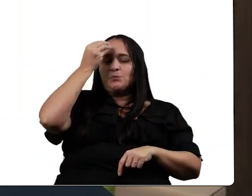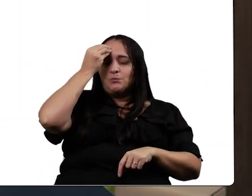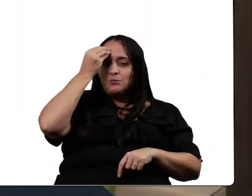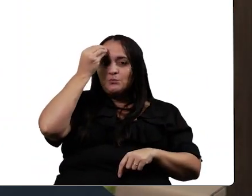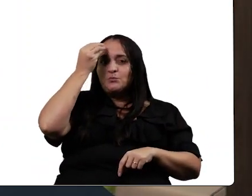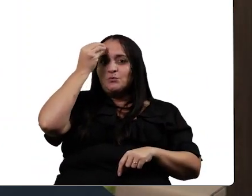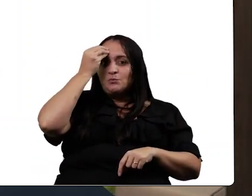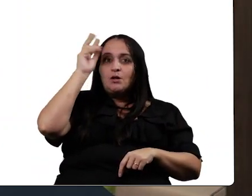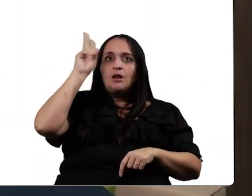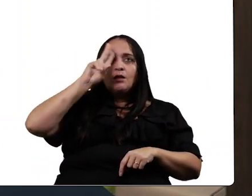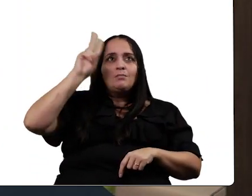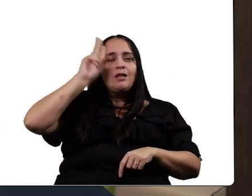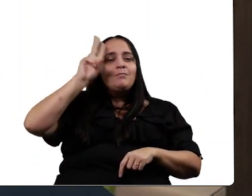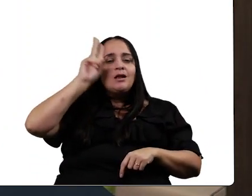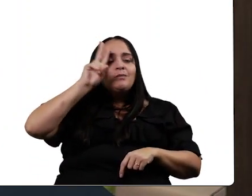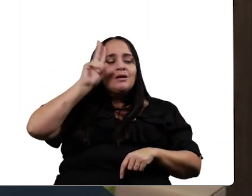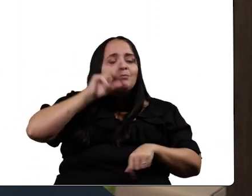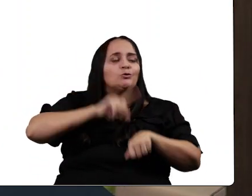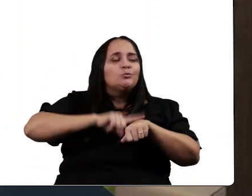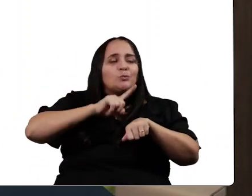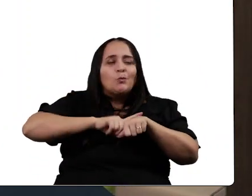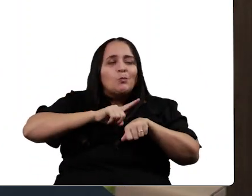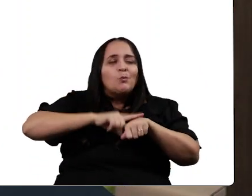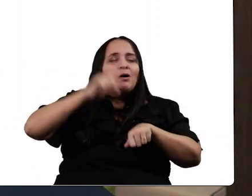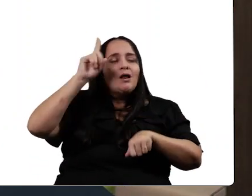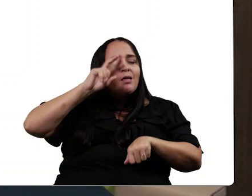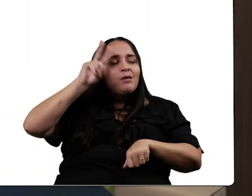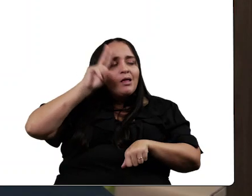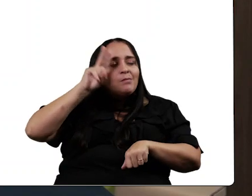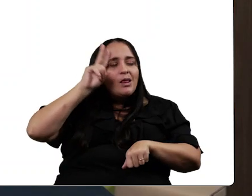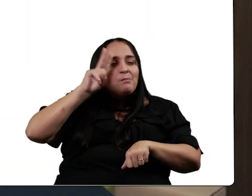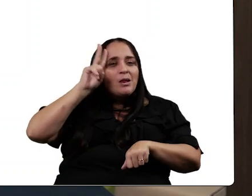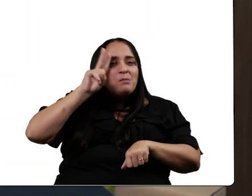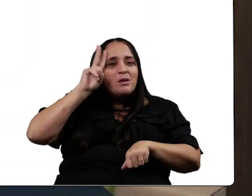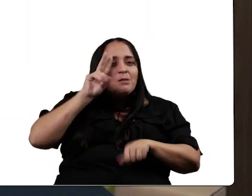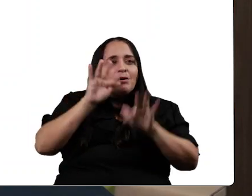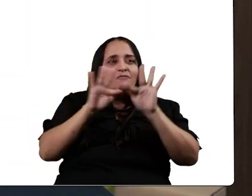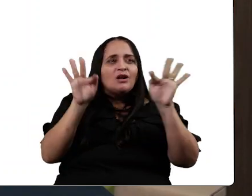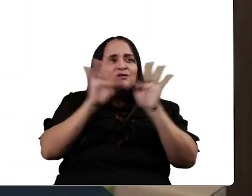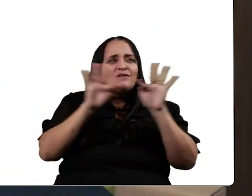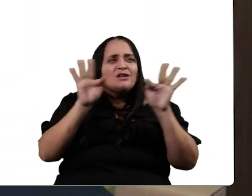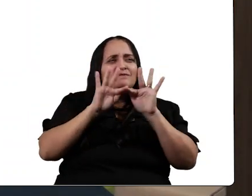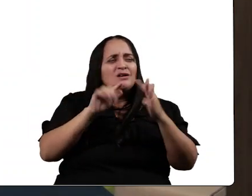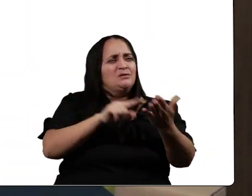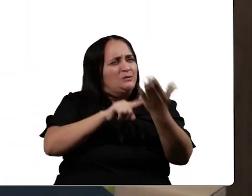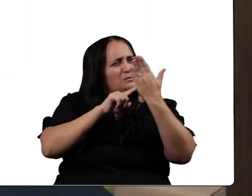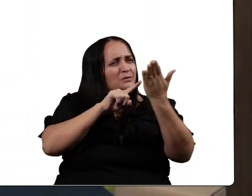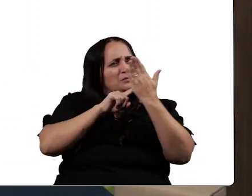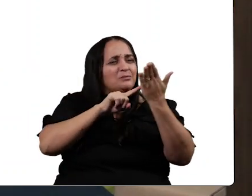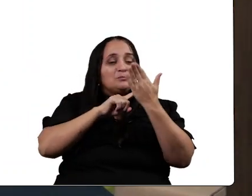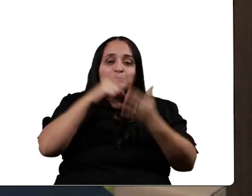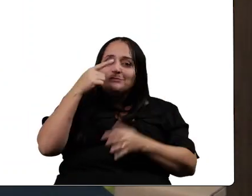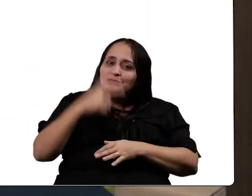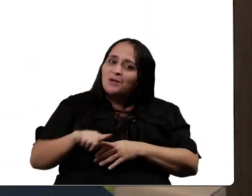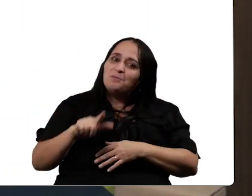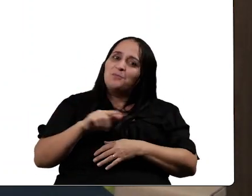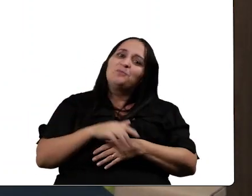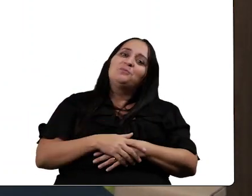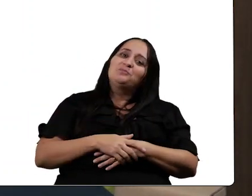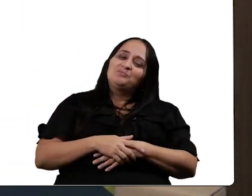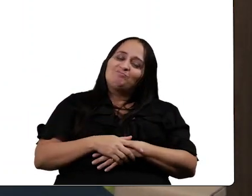E a gente fica lembrando o tempo todo da frase. E quando a gente lembra da